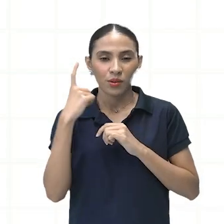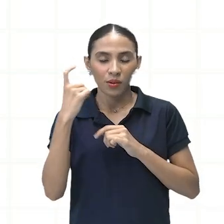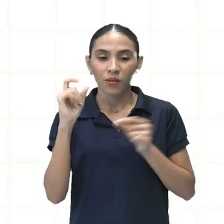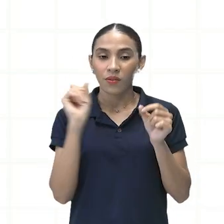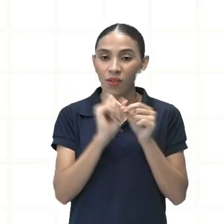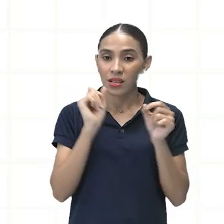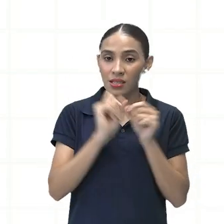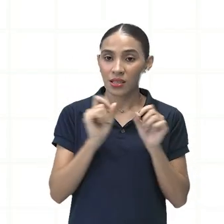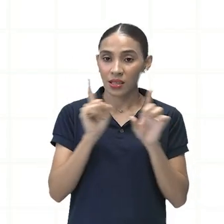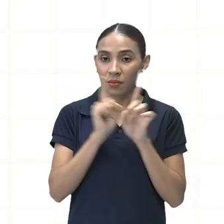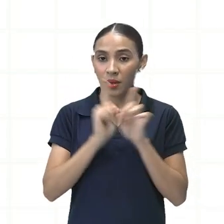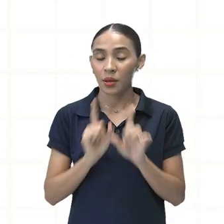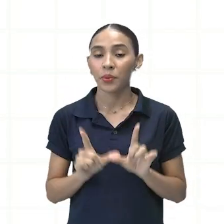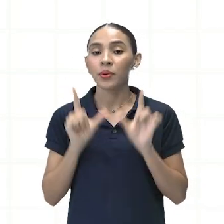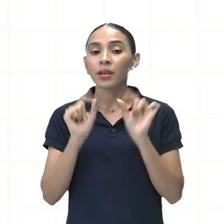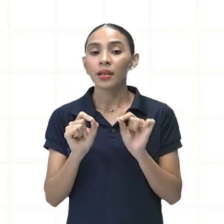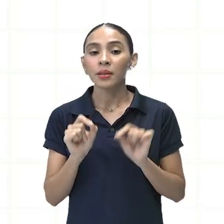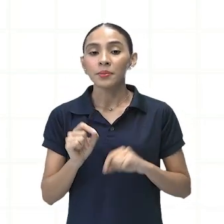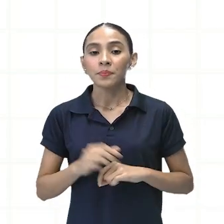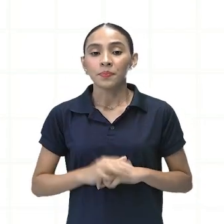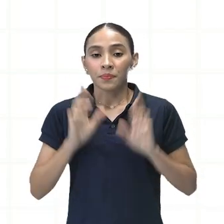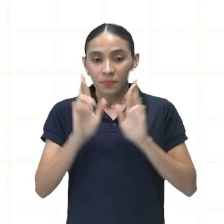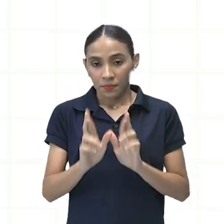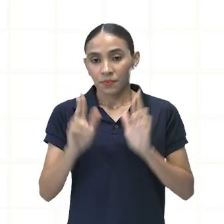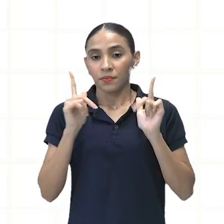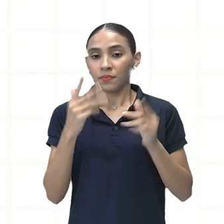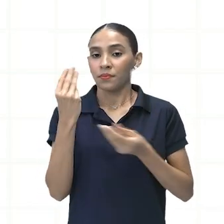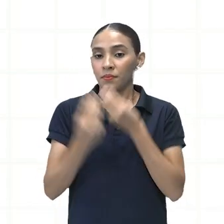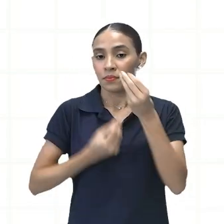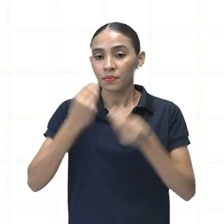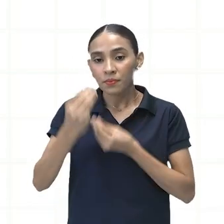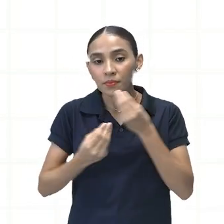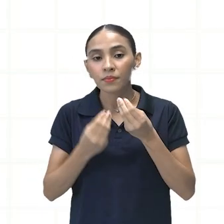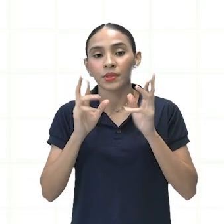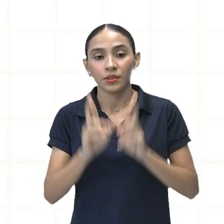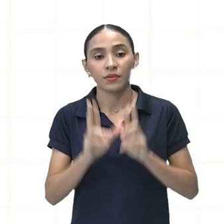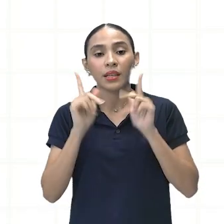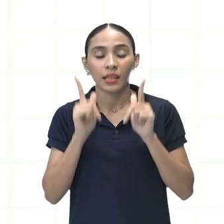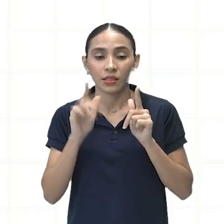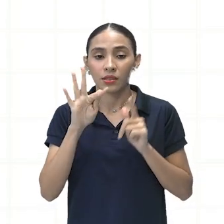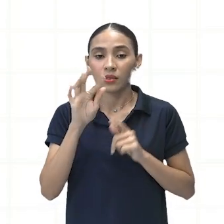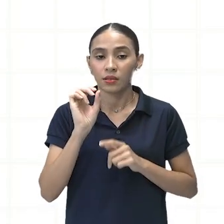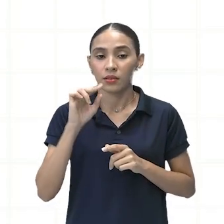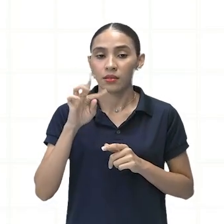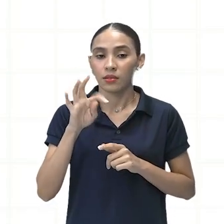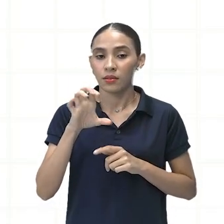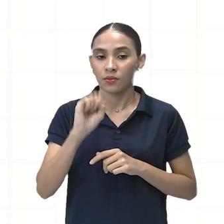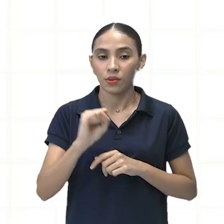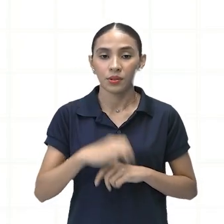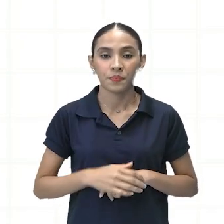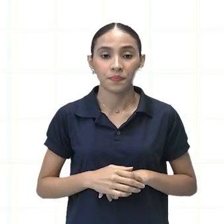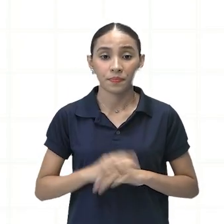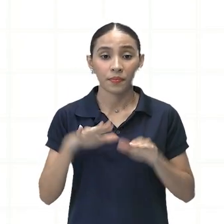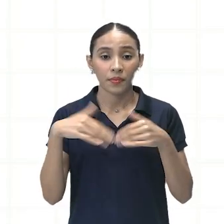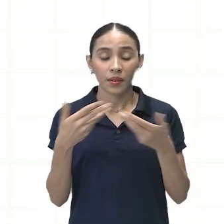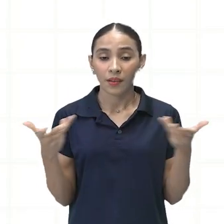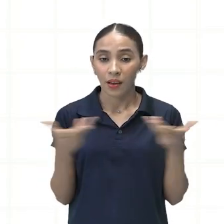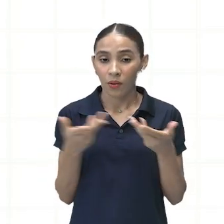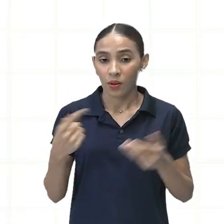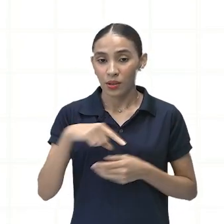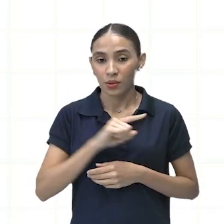fazendo com que ela seja distinguida de diferentes fontes. Bem, agora que